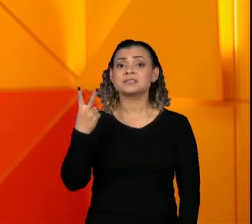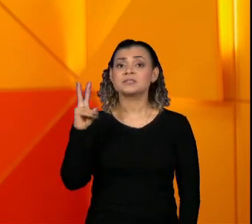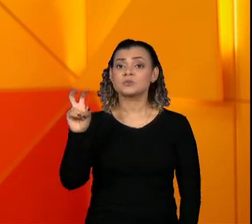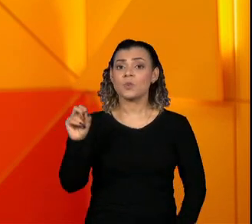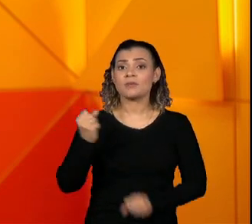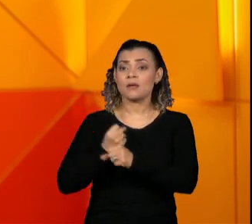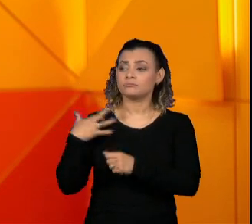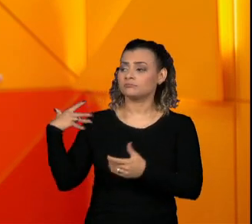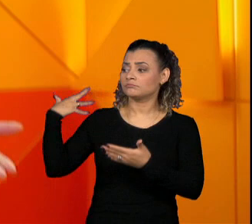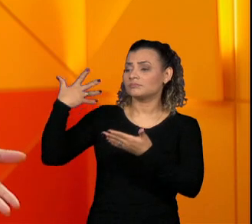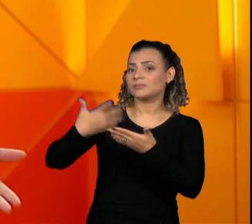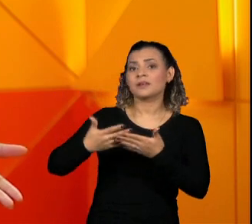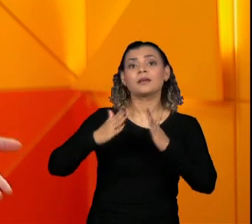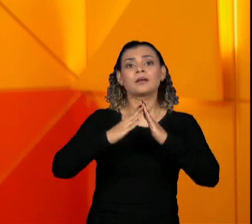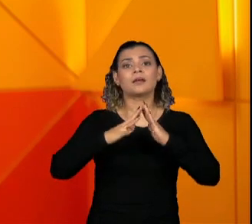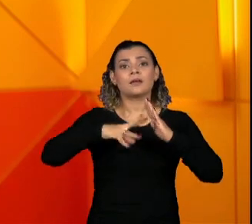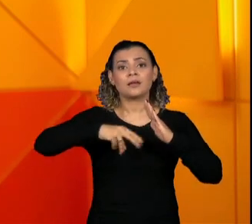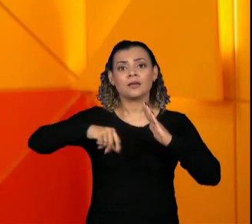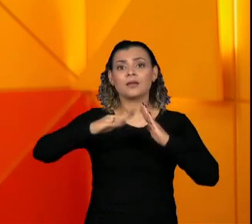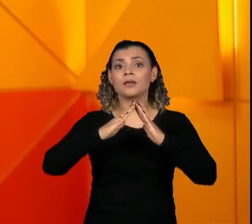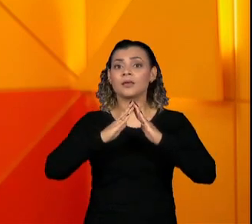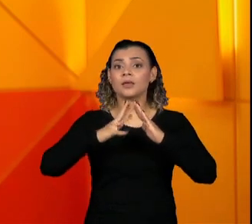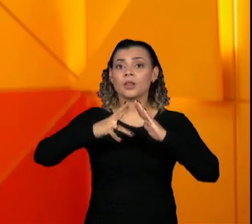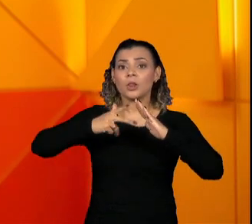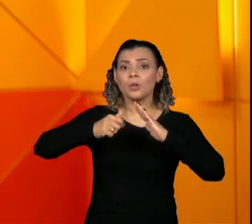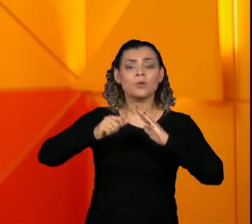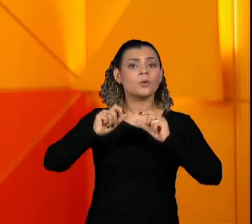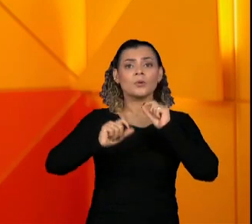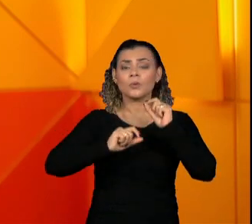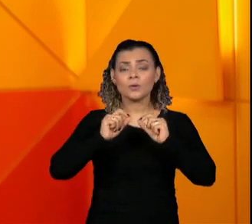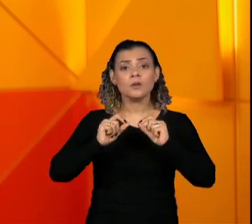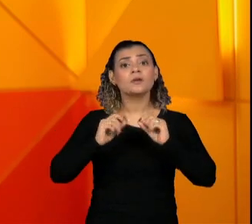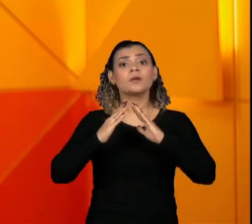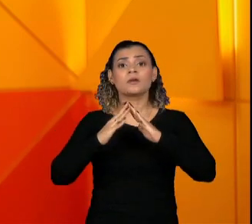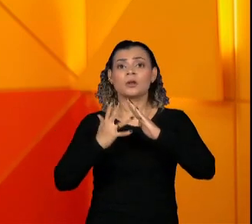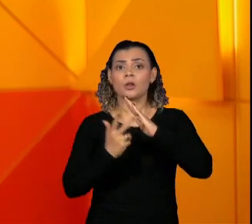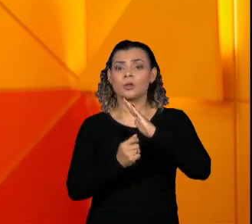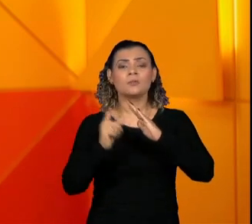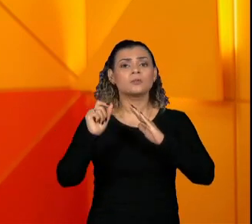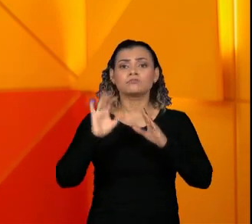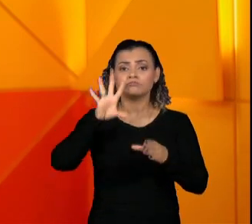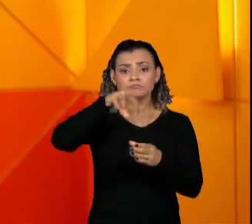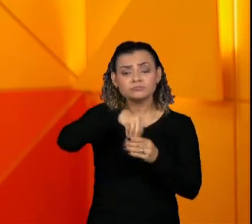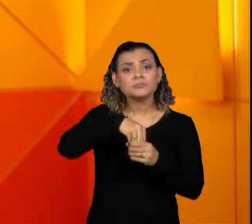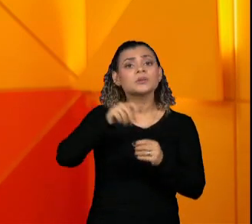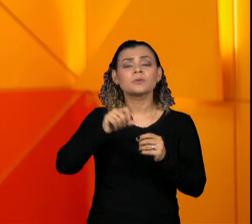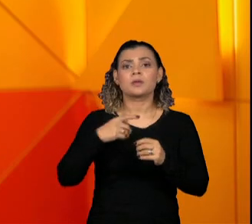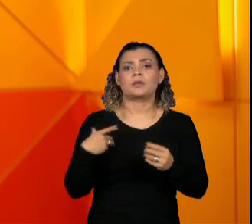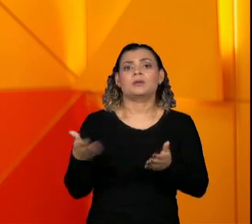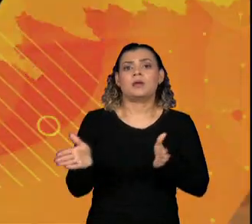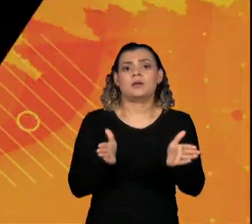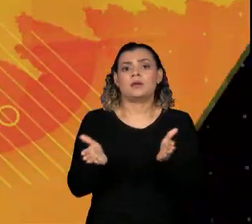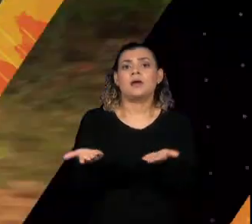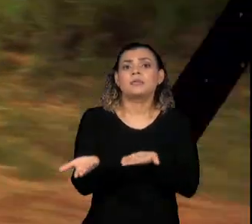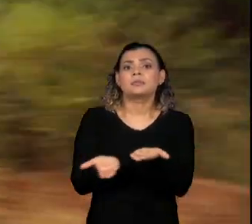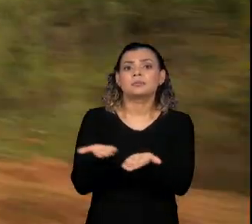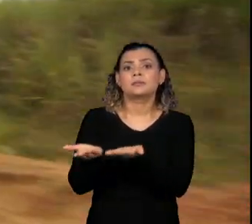anos, a população luta diariamente pela preservação da sua história e pelo acesso a serviços públicos de qualidade.